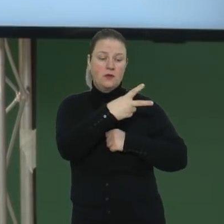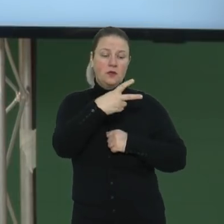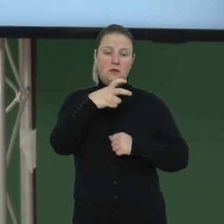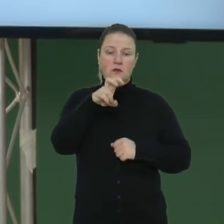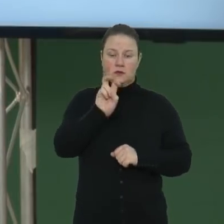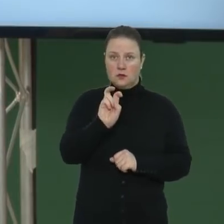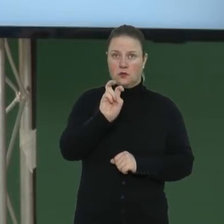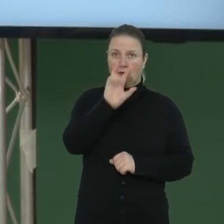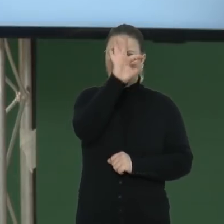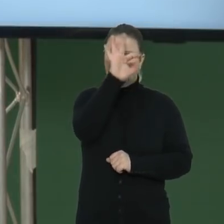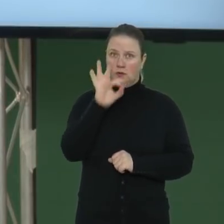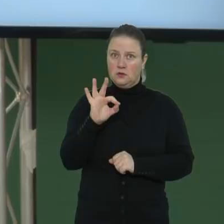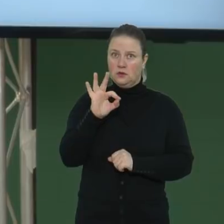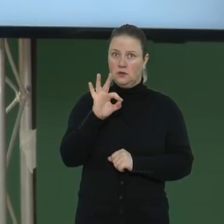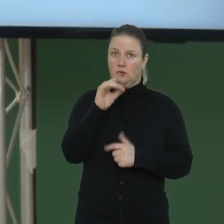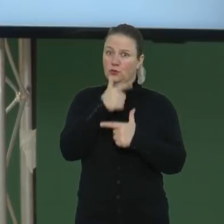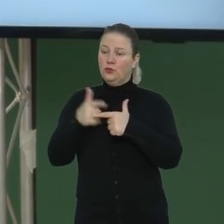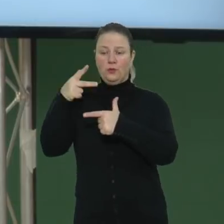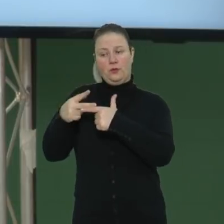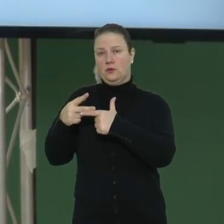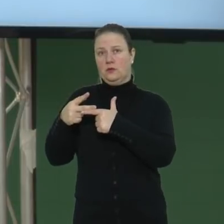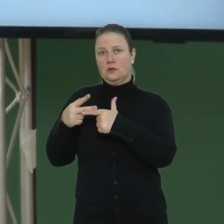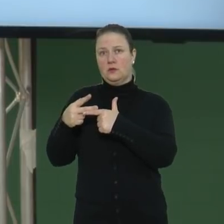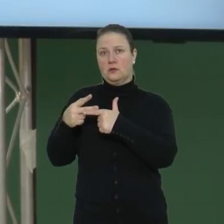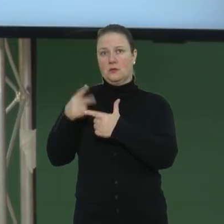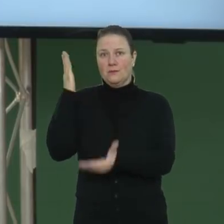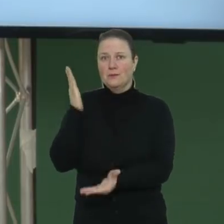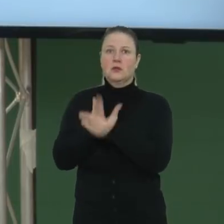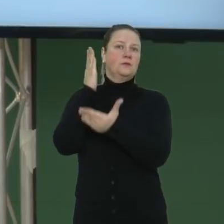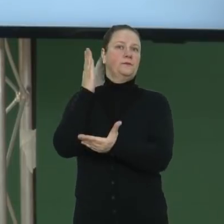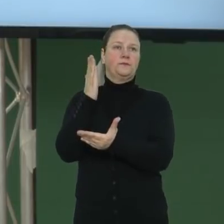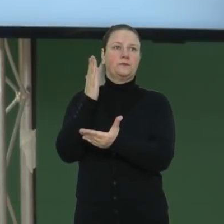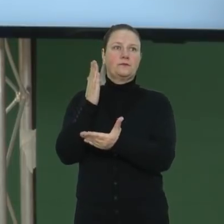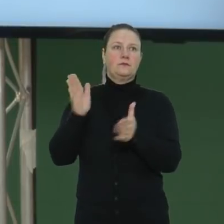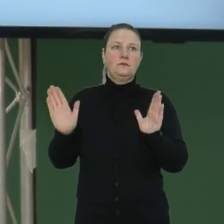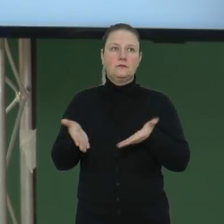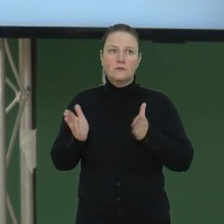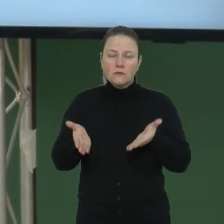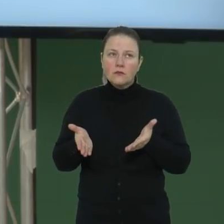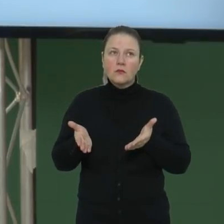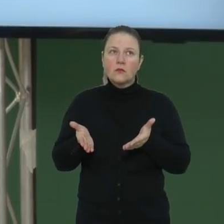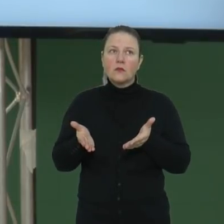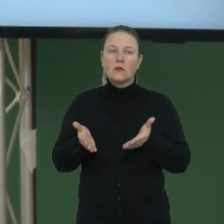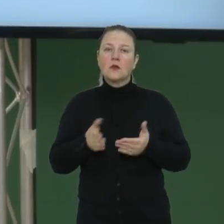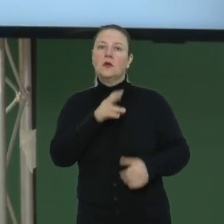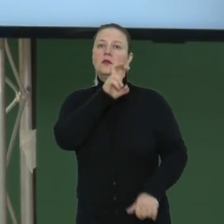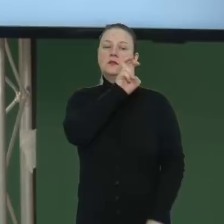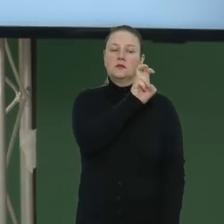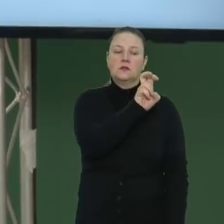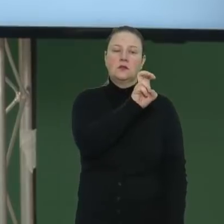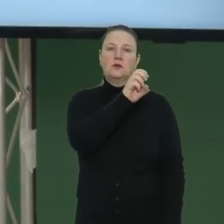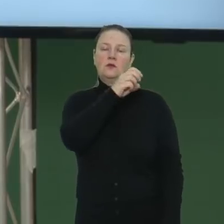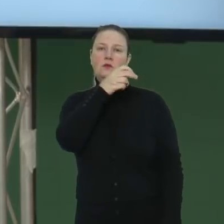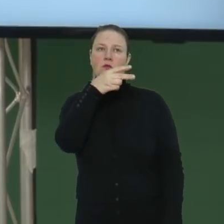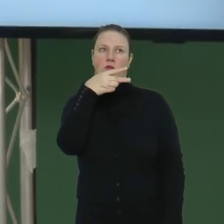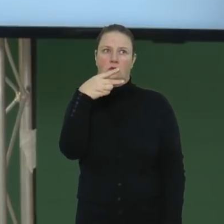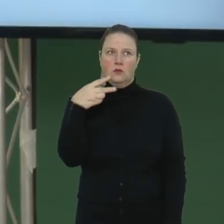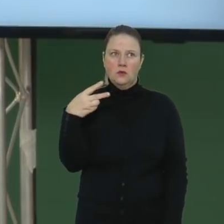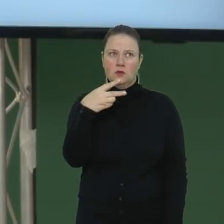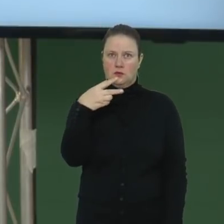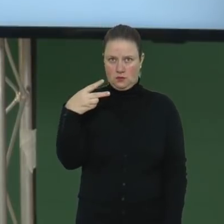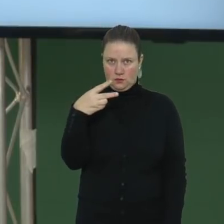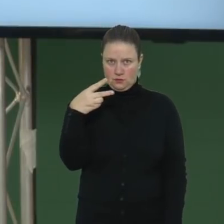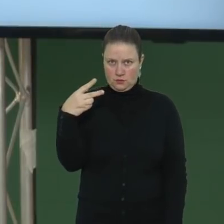25%, 50% desse 25%, que é 12,5%. E depois de mais 13 horas, né, que